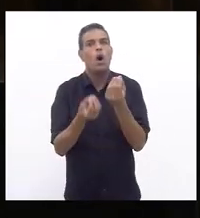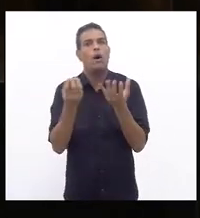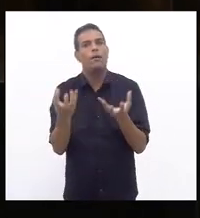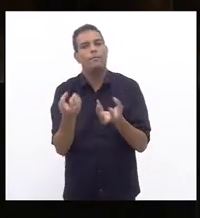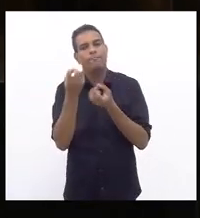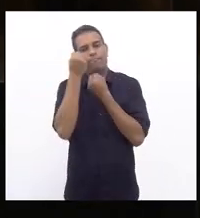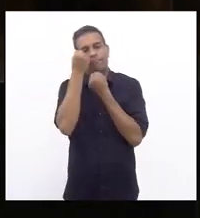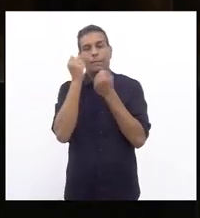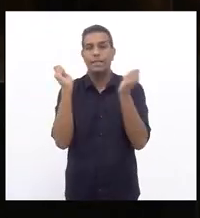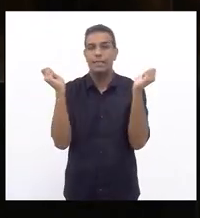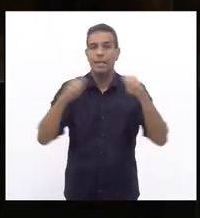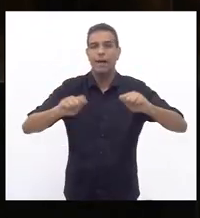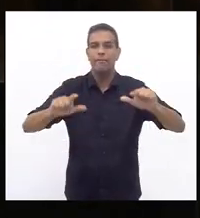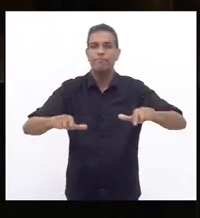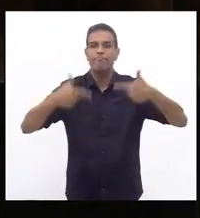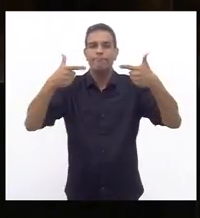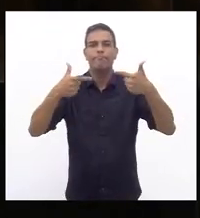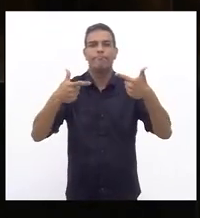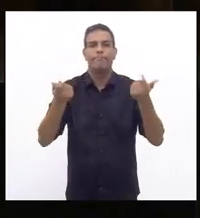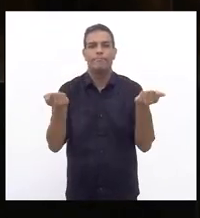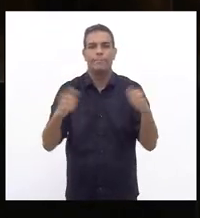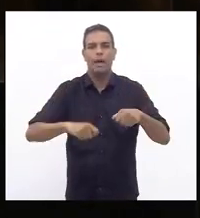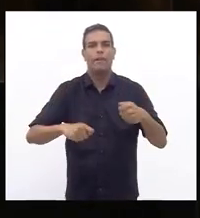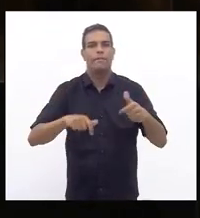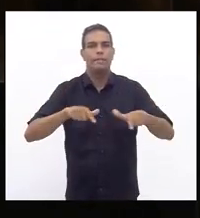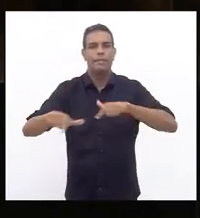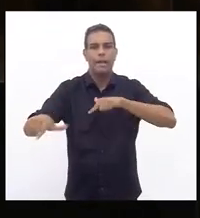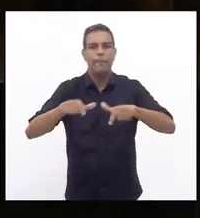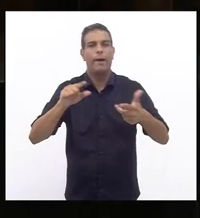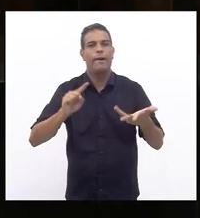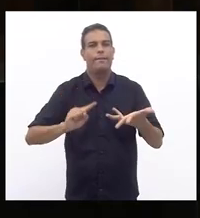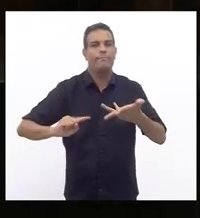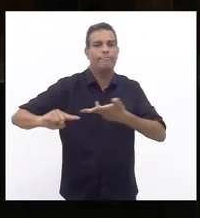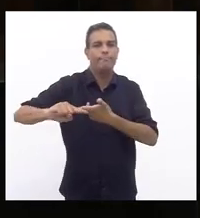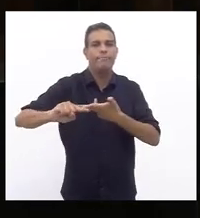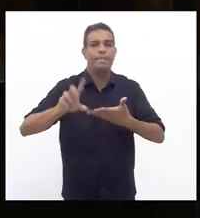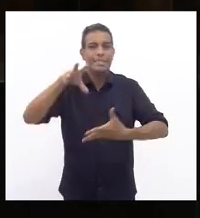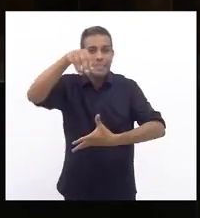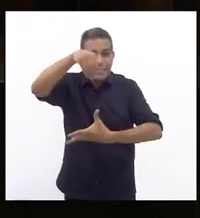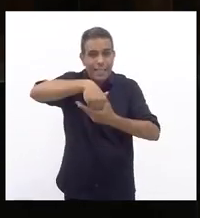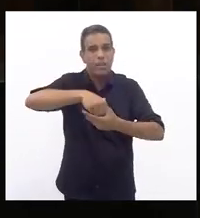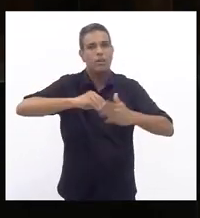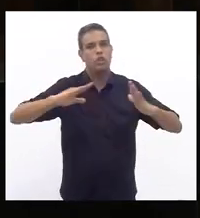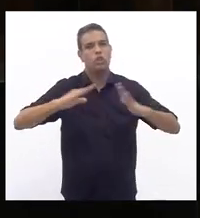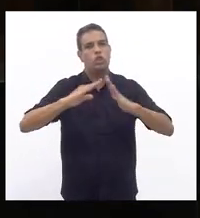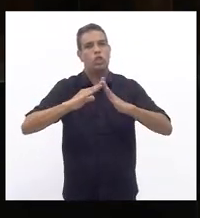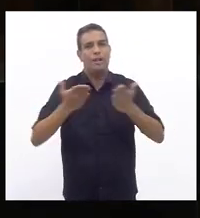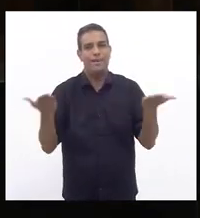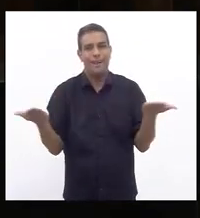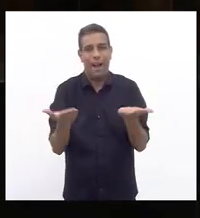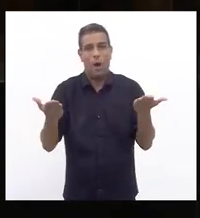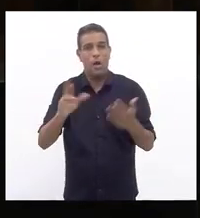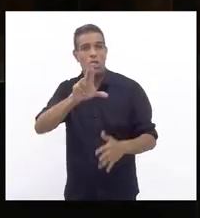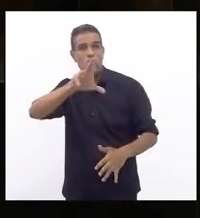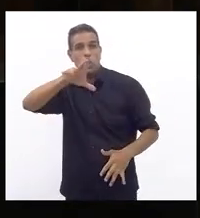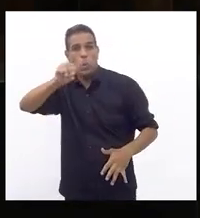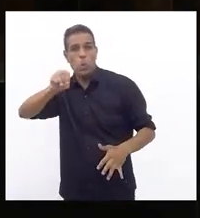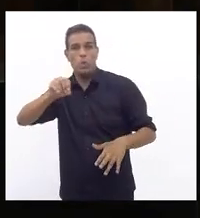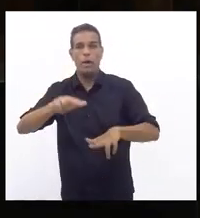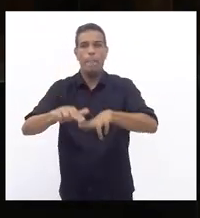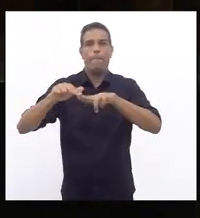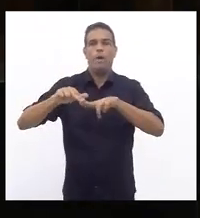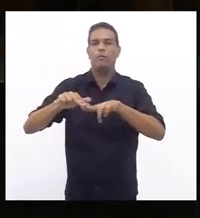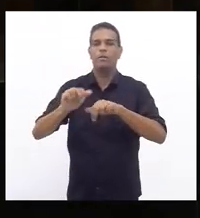que precisa botar o pão, o feijão, o arroz dentro de casa. E a gente sabe que o Rio de Janeiro, por conta da